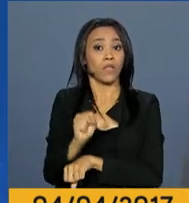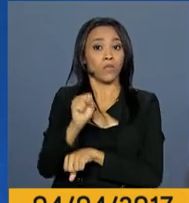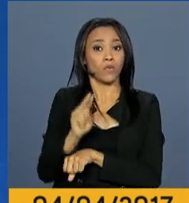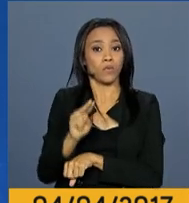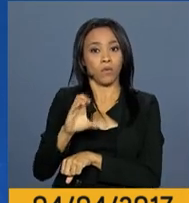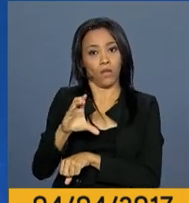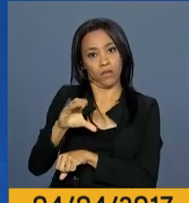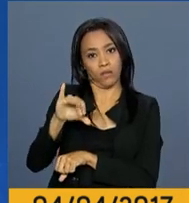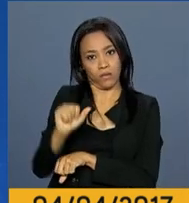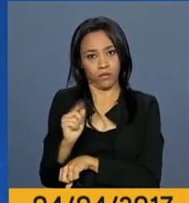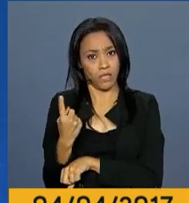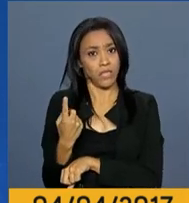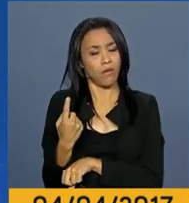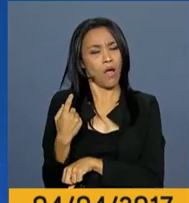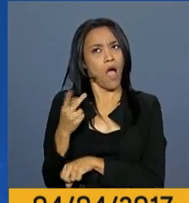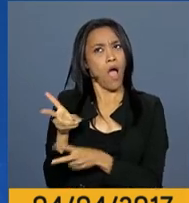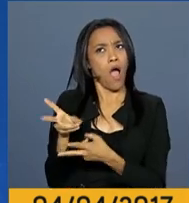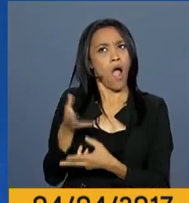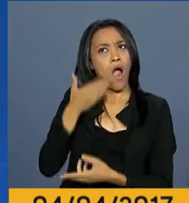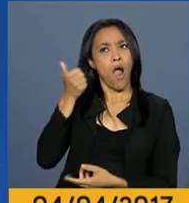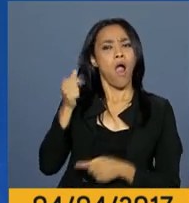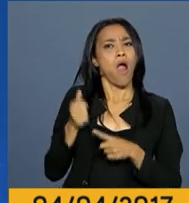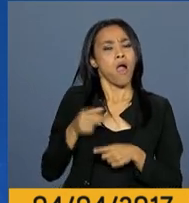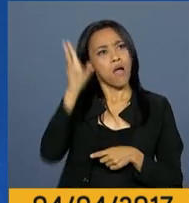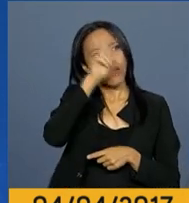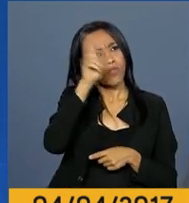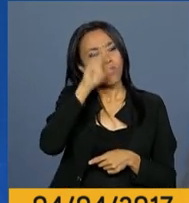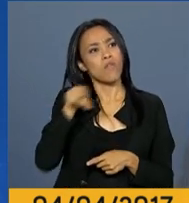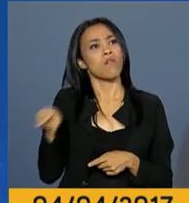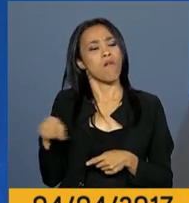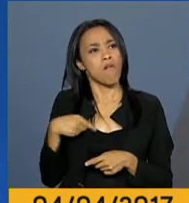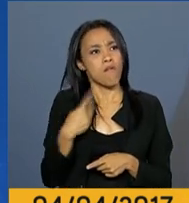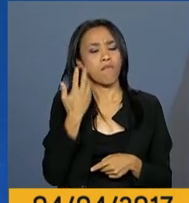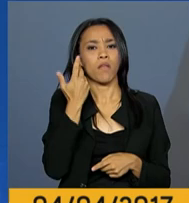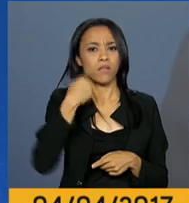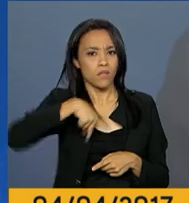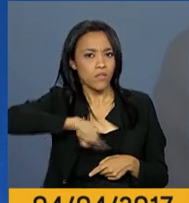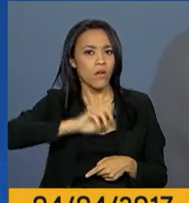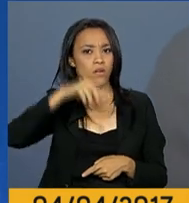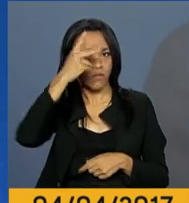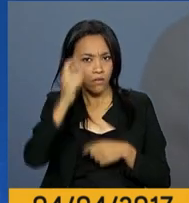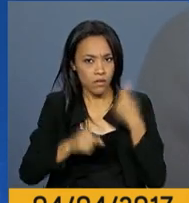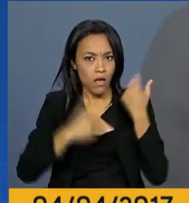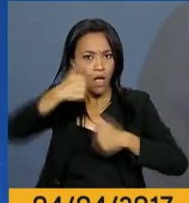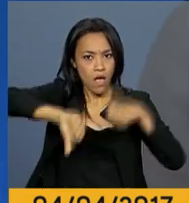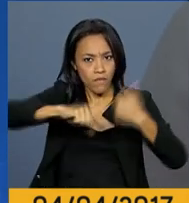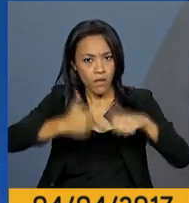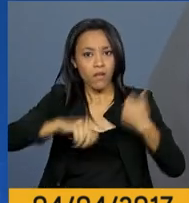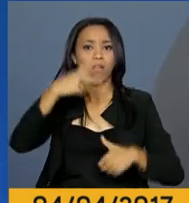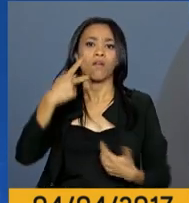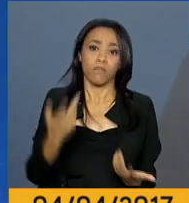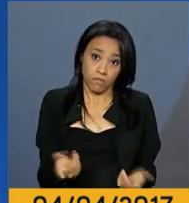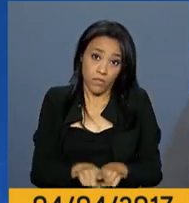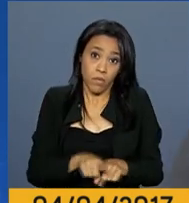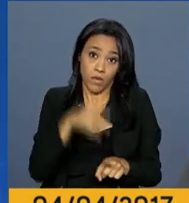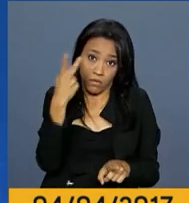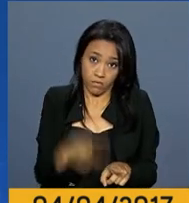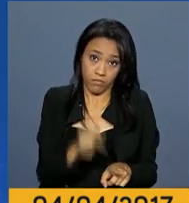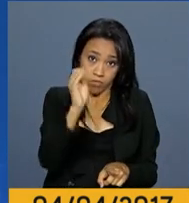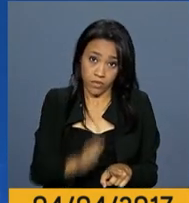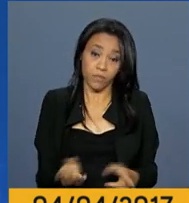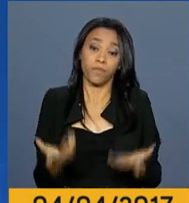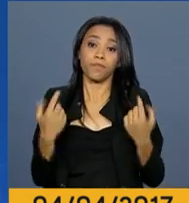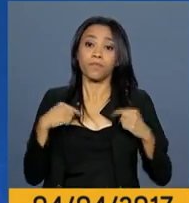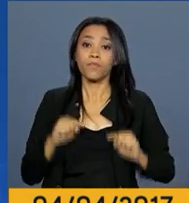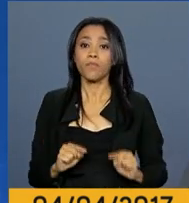exemplos históricos e atuais, para verificar a necessidade da Previdência. Disse-se, bom, mas o governo não vai fazer